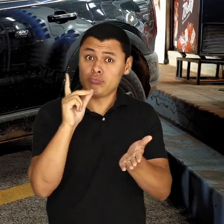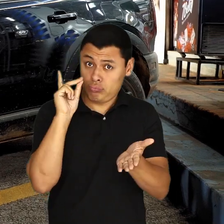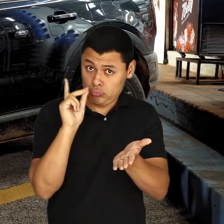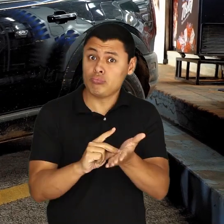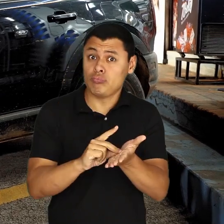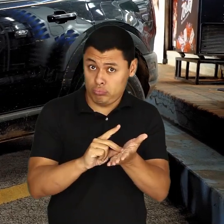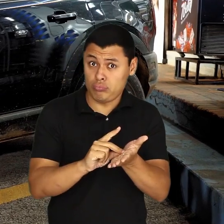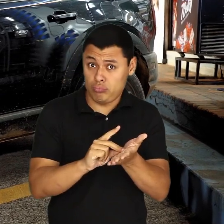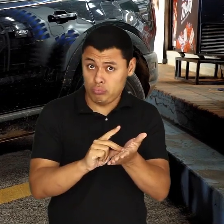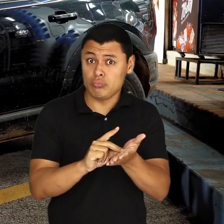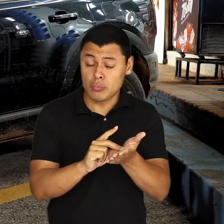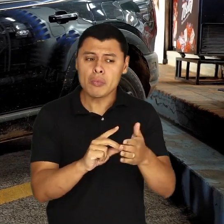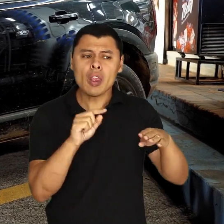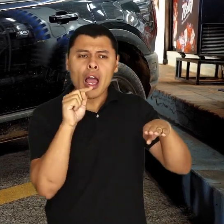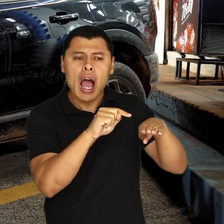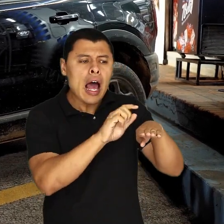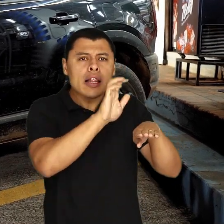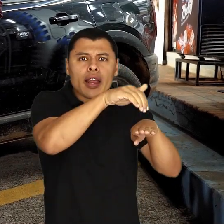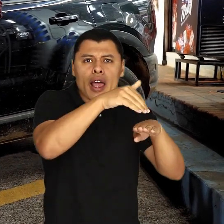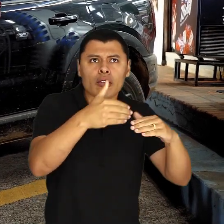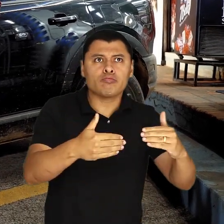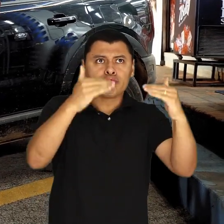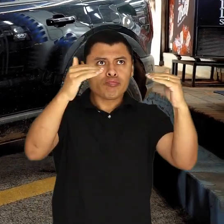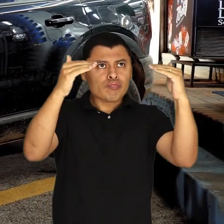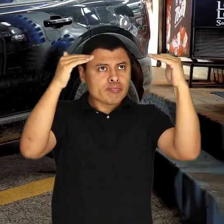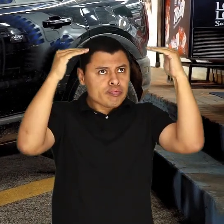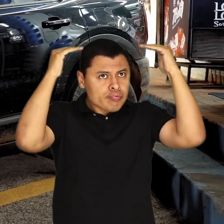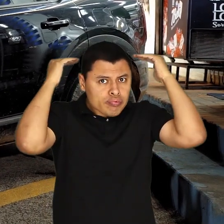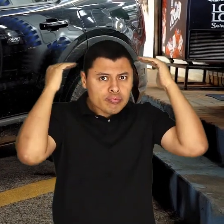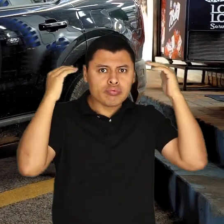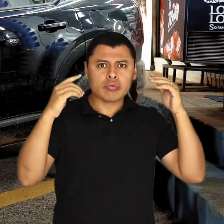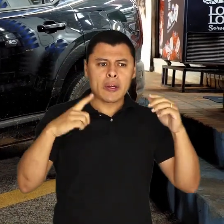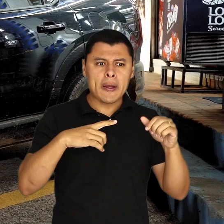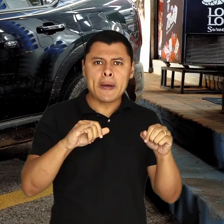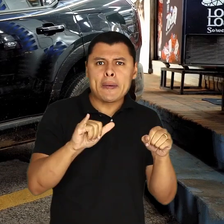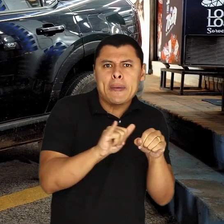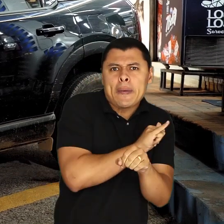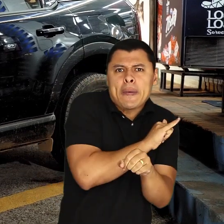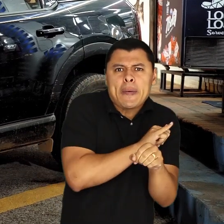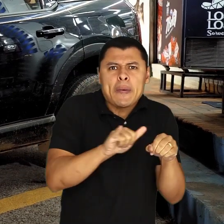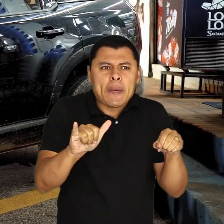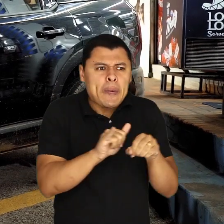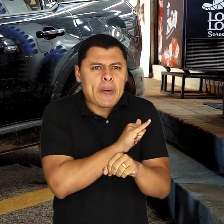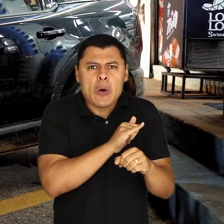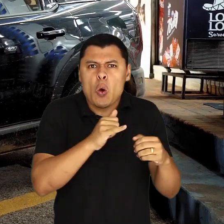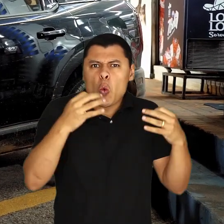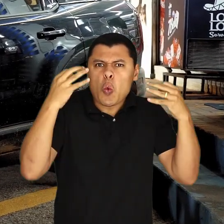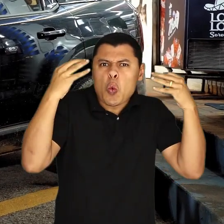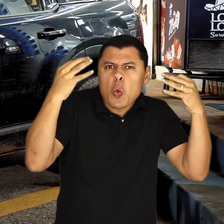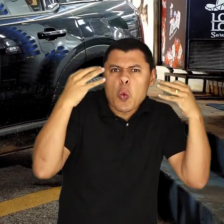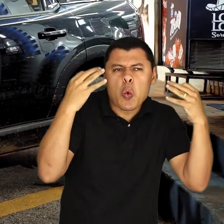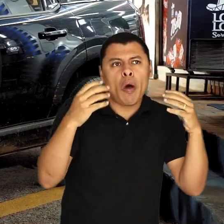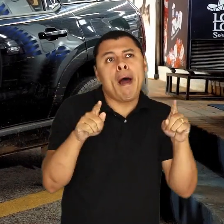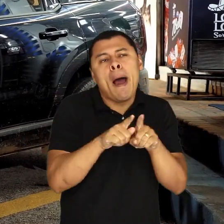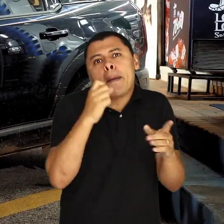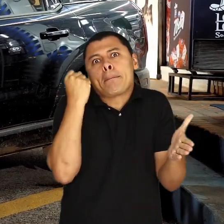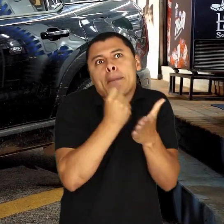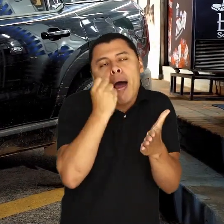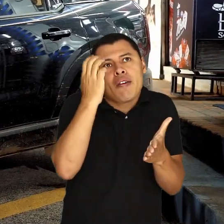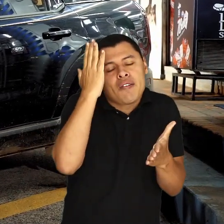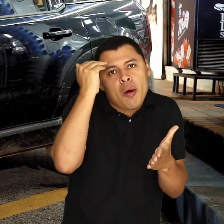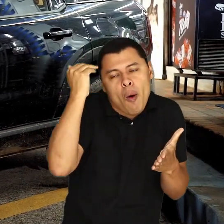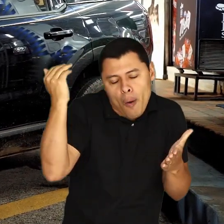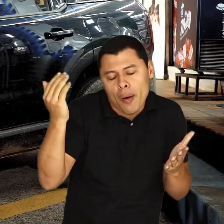que ainda tem, vamos dizer assim, uma ponta acima talvez em valor de marca, em sofisticação de